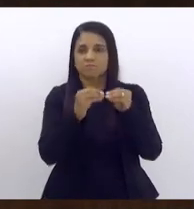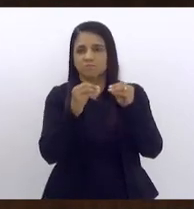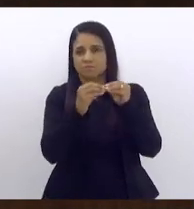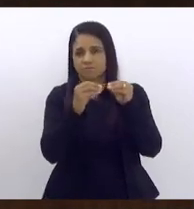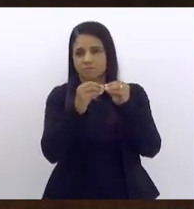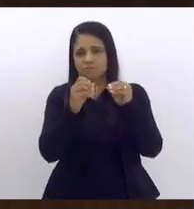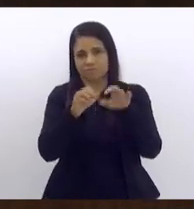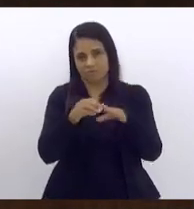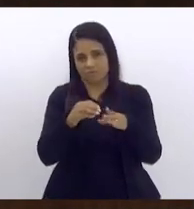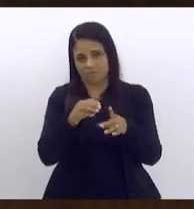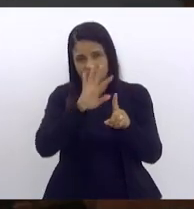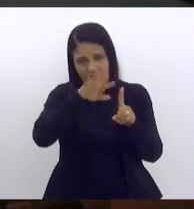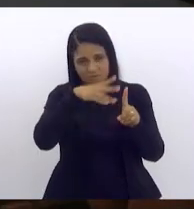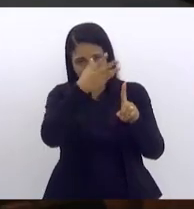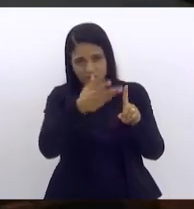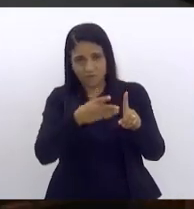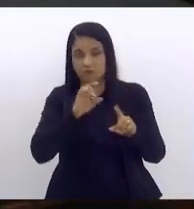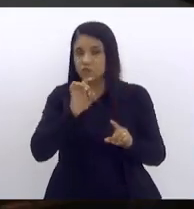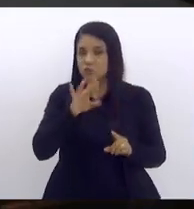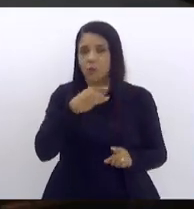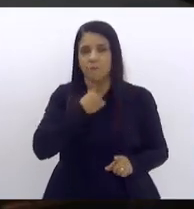com medalhas.